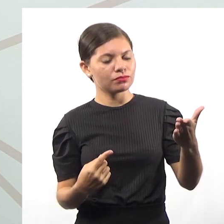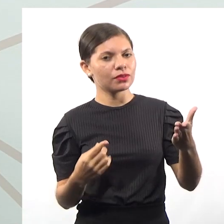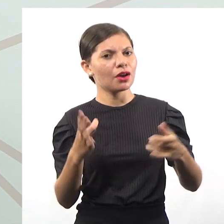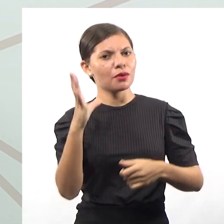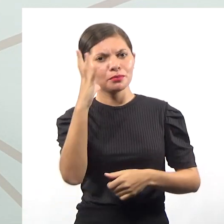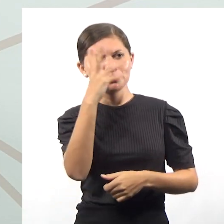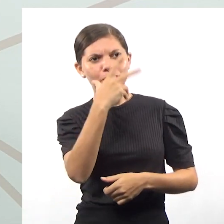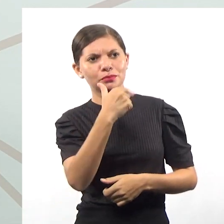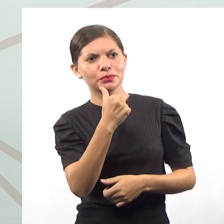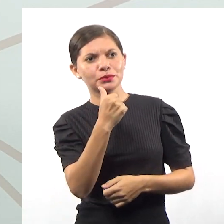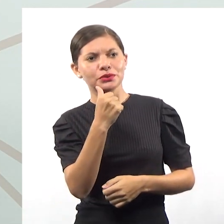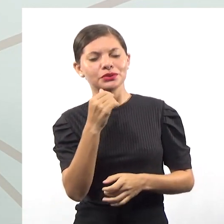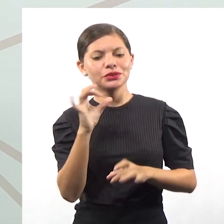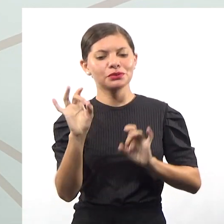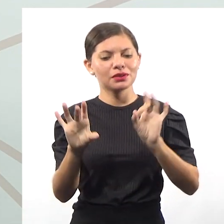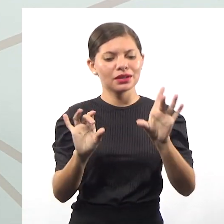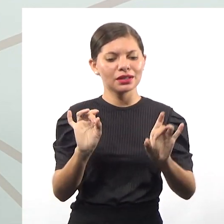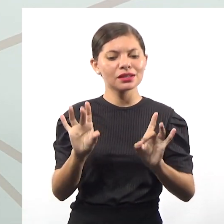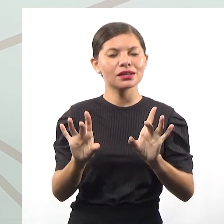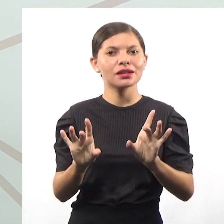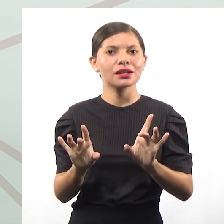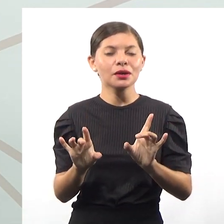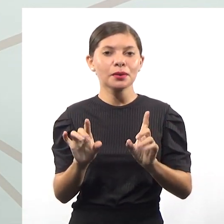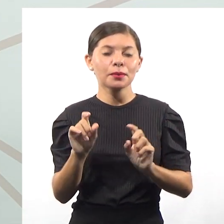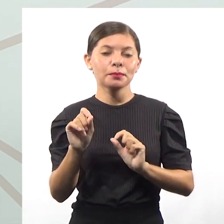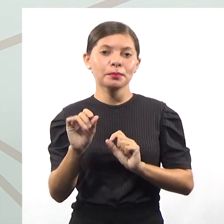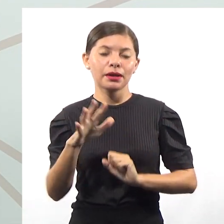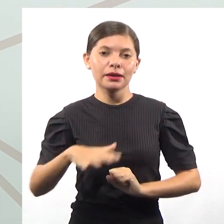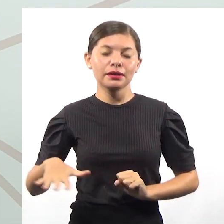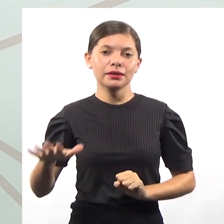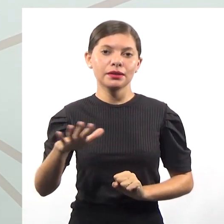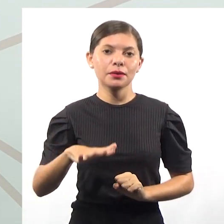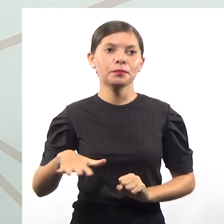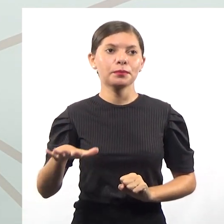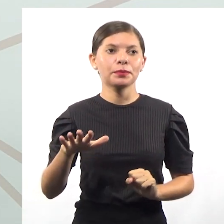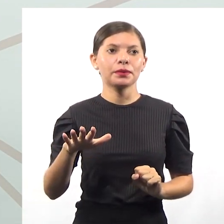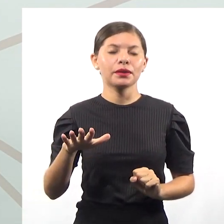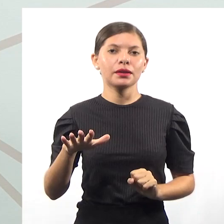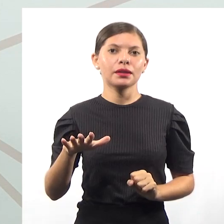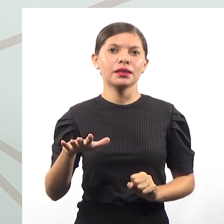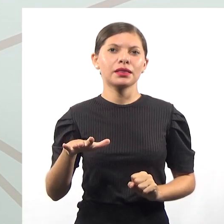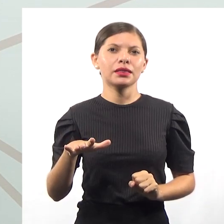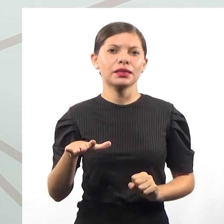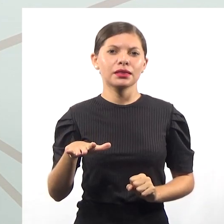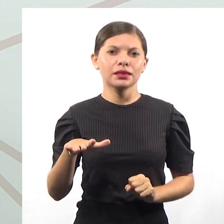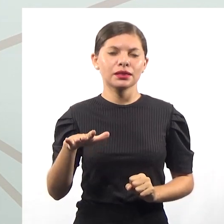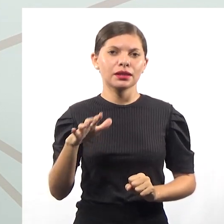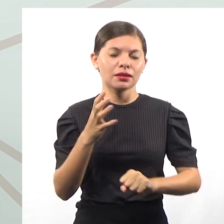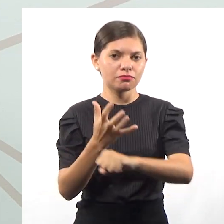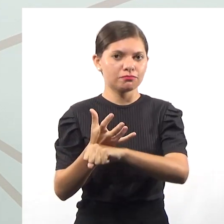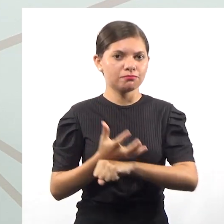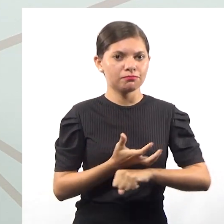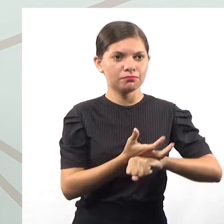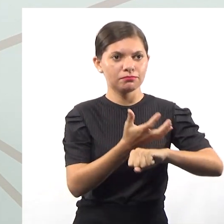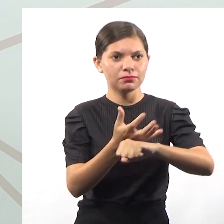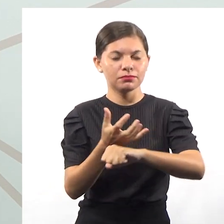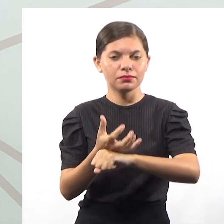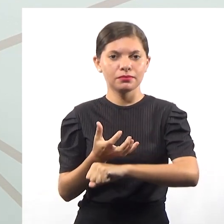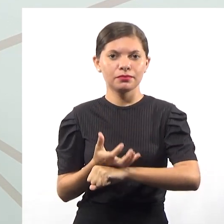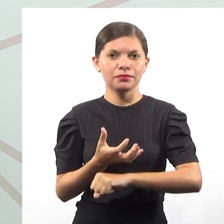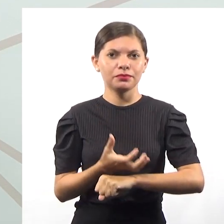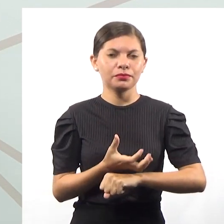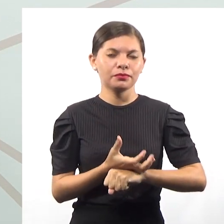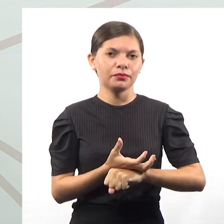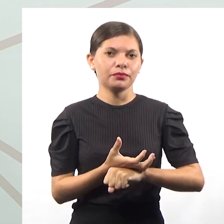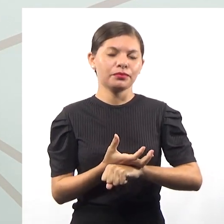bonitinhos, cada caderninho para uma das áreas da educação, né, uma das disciplinas que por